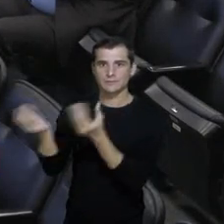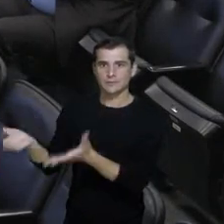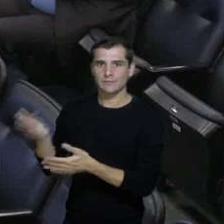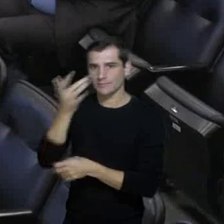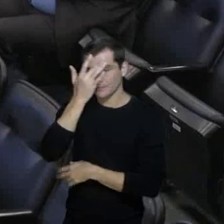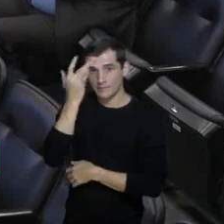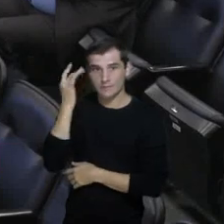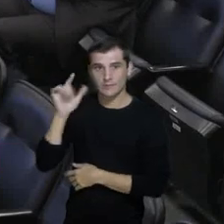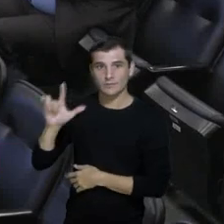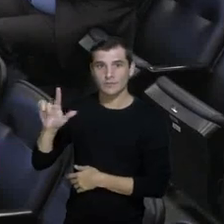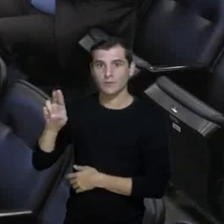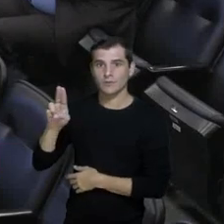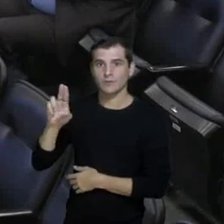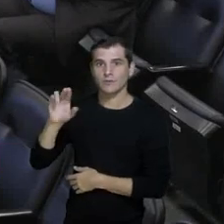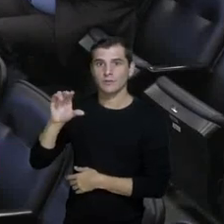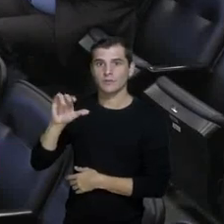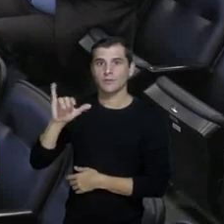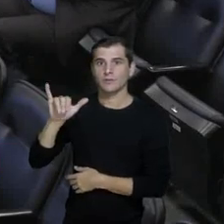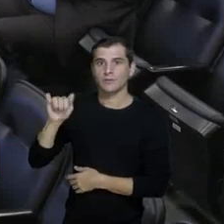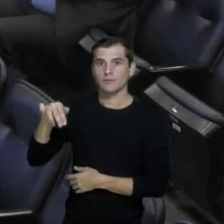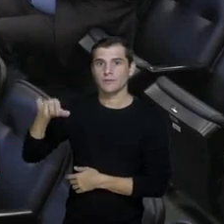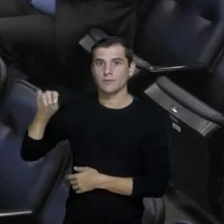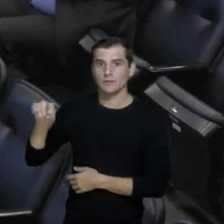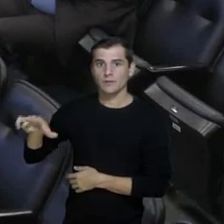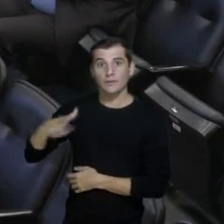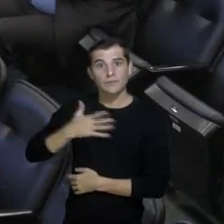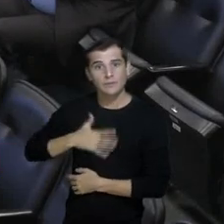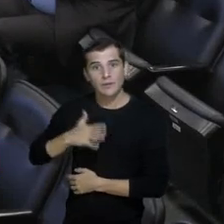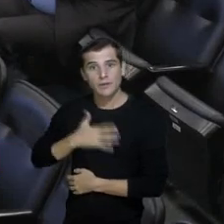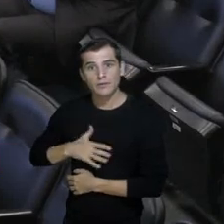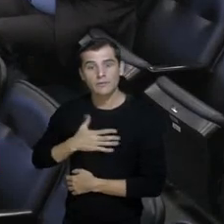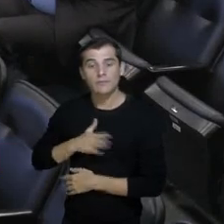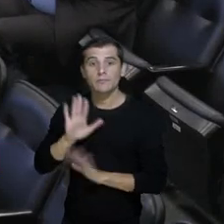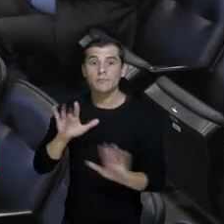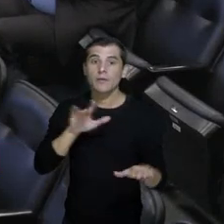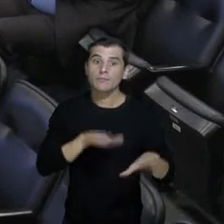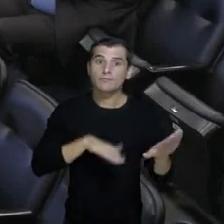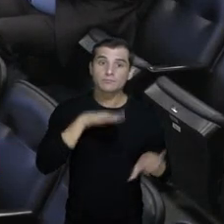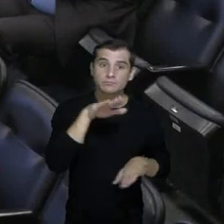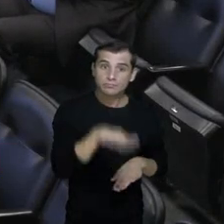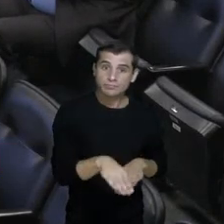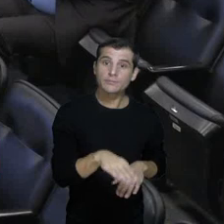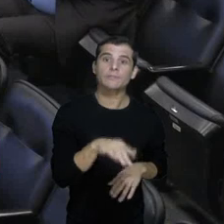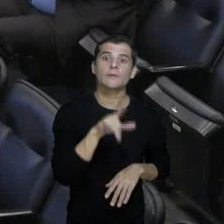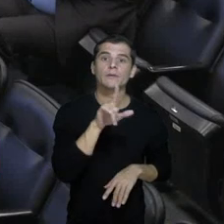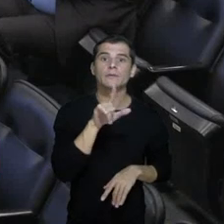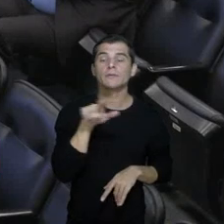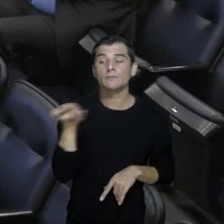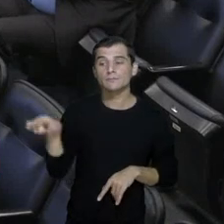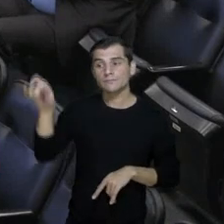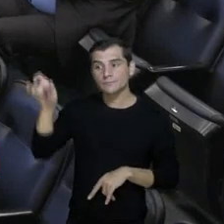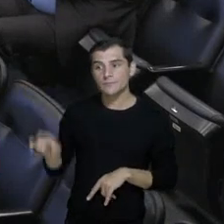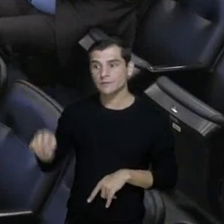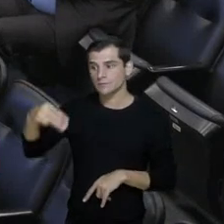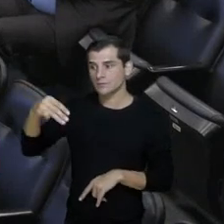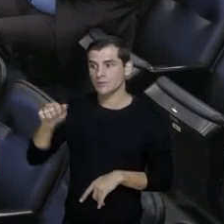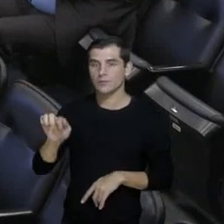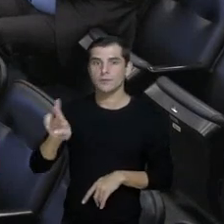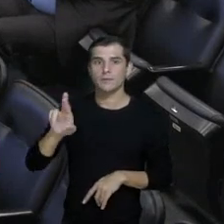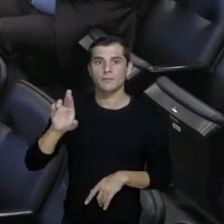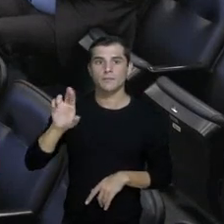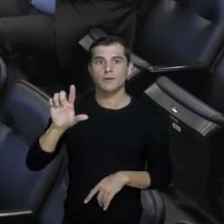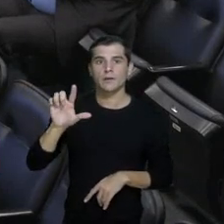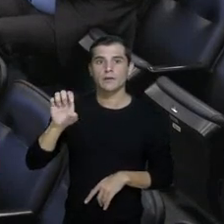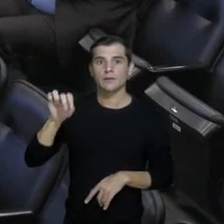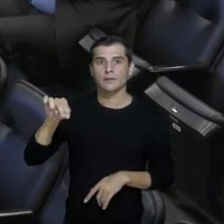a com a formalidade da fala da palestra mas o primeiro passo acho que a a deputada Marlene falou com muita propriedade né não é um